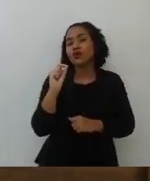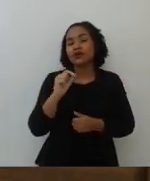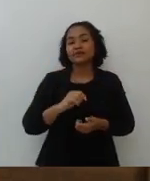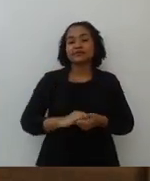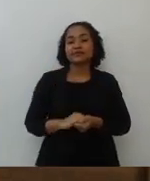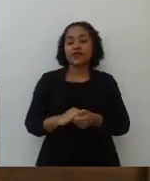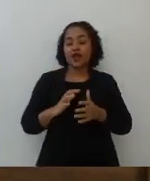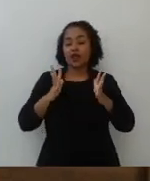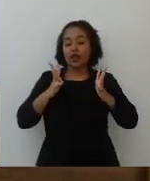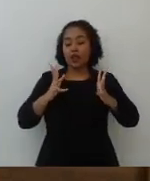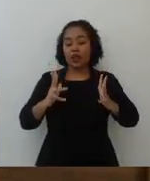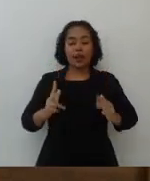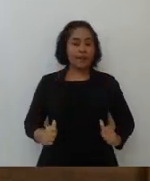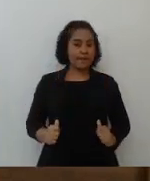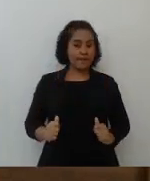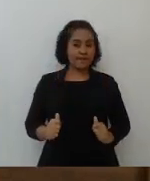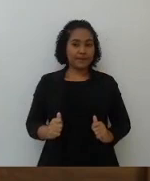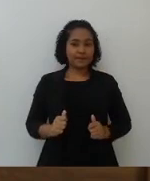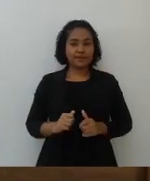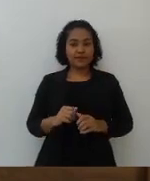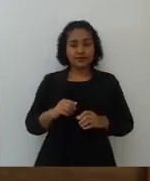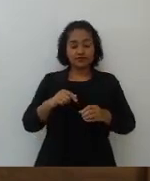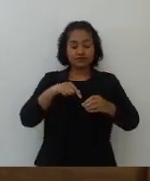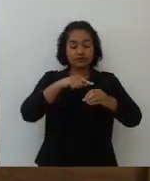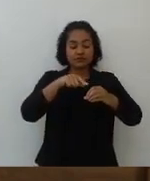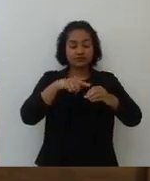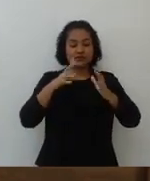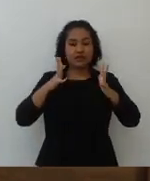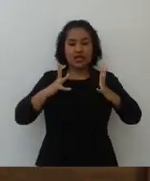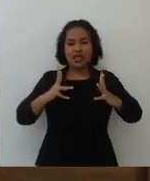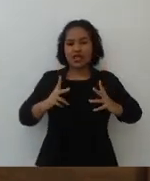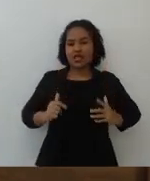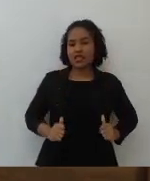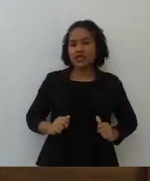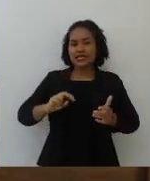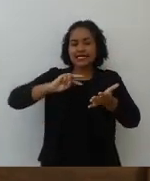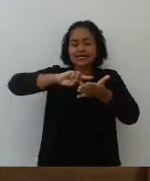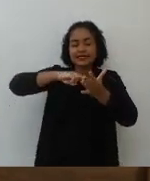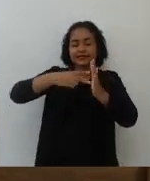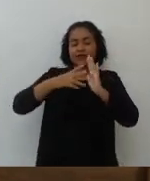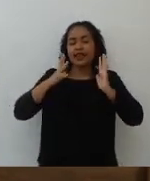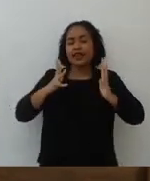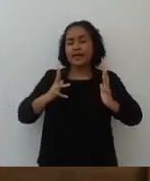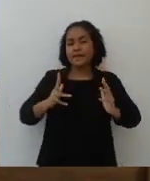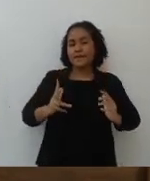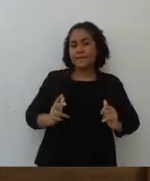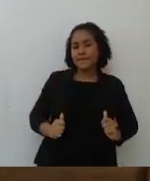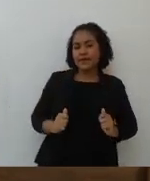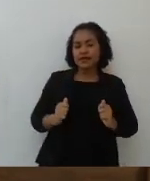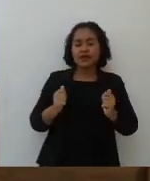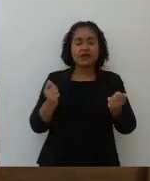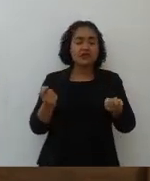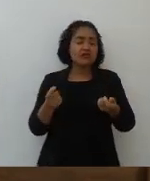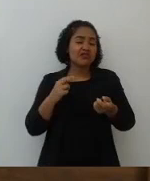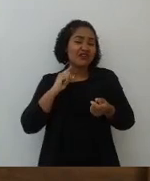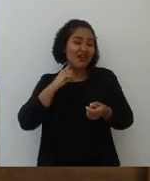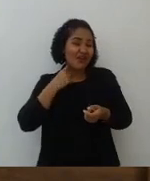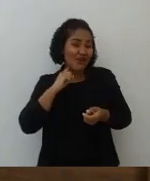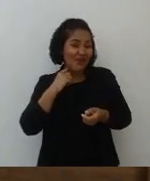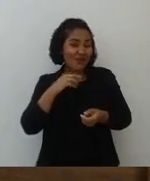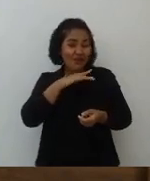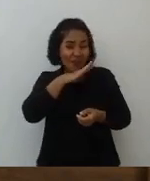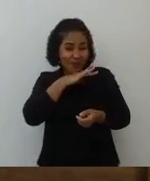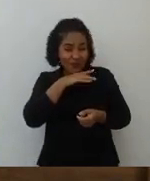célula. Contribui no processo de detox, ou seja, o processo de limpeza, vai oxidar produtos que sejam tóxicos à célula,